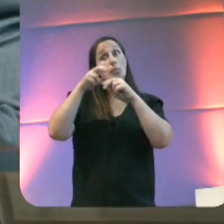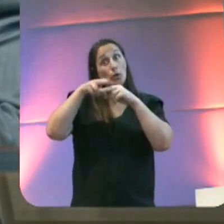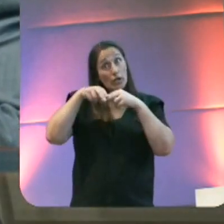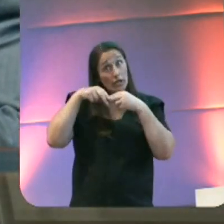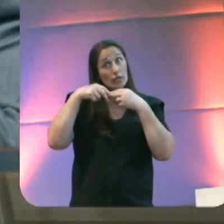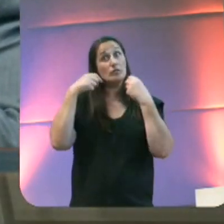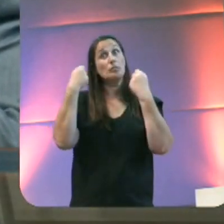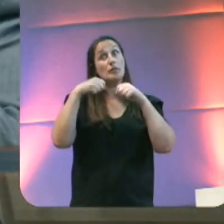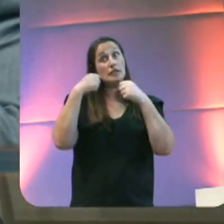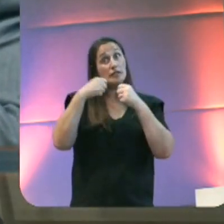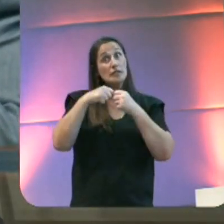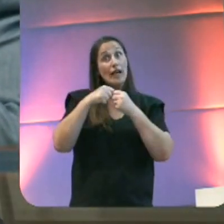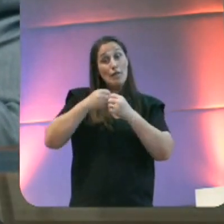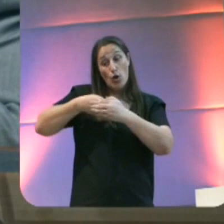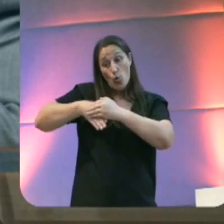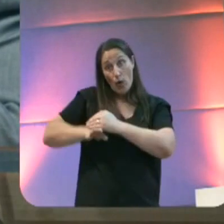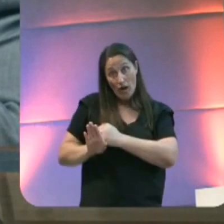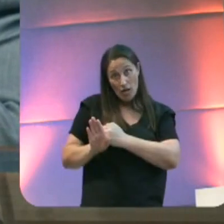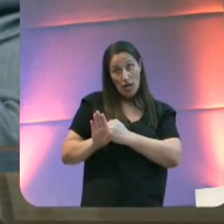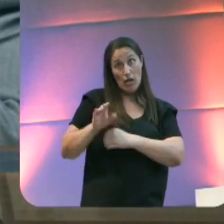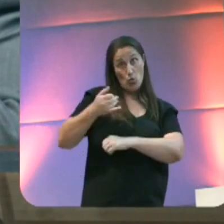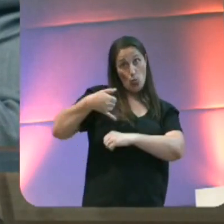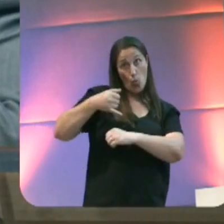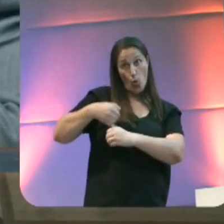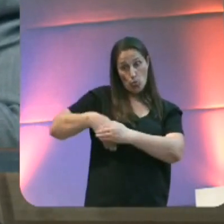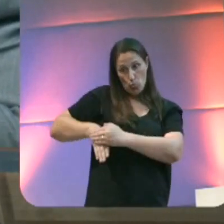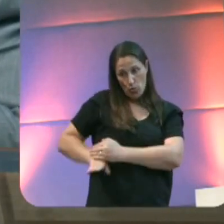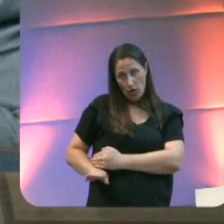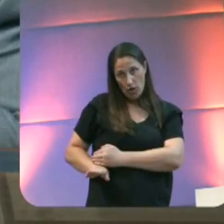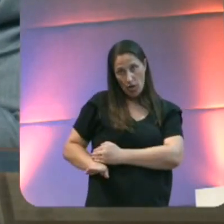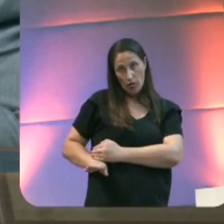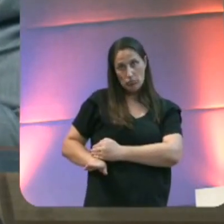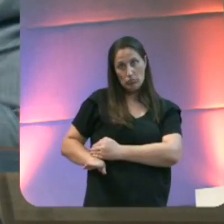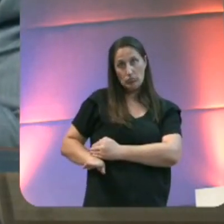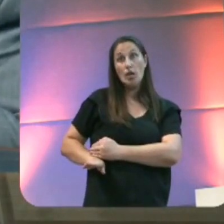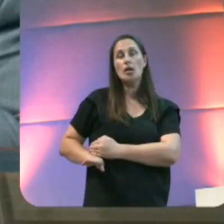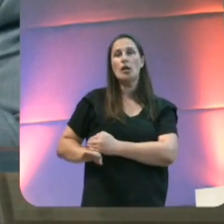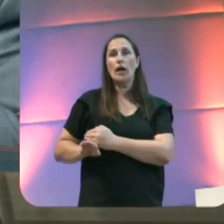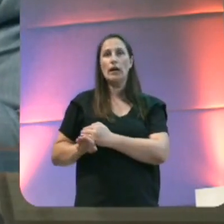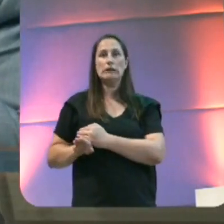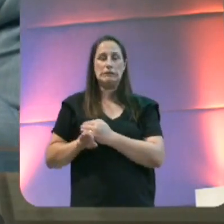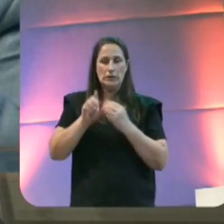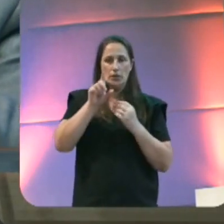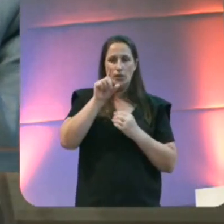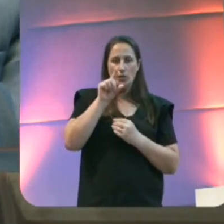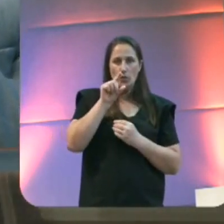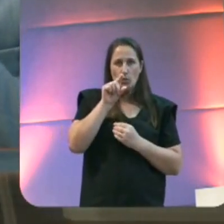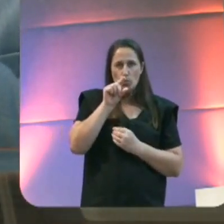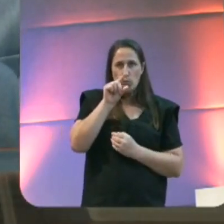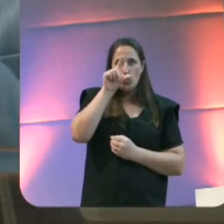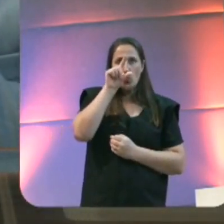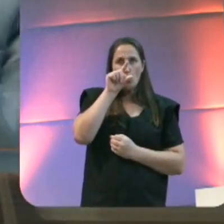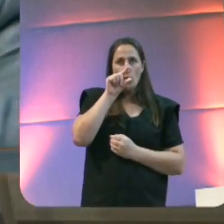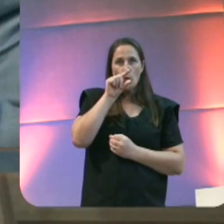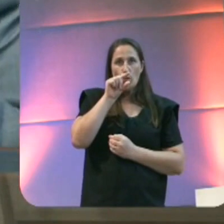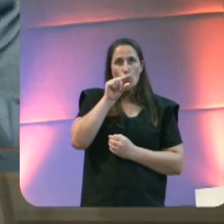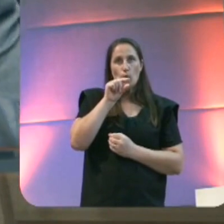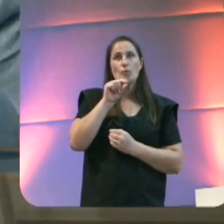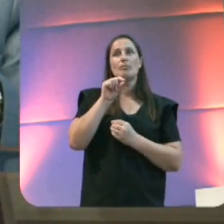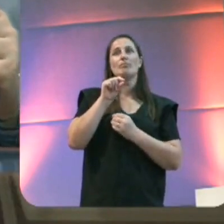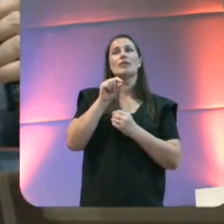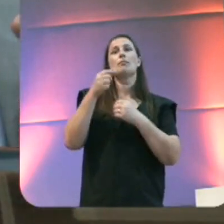à medida que ia acabando aquele óleo, ela ia completando a lamparina,